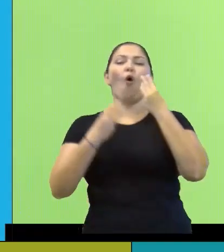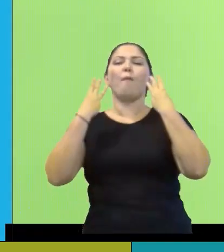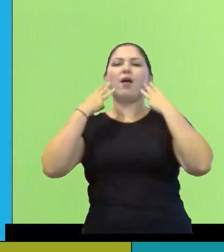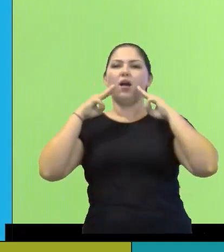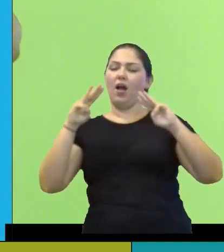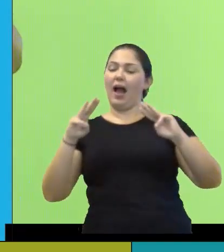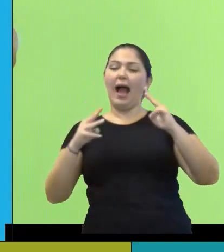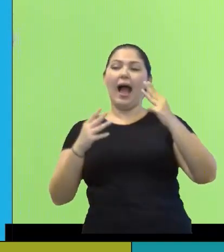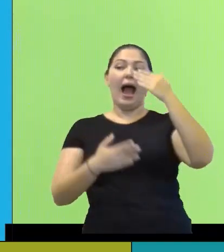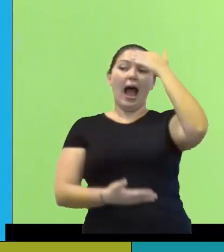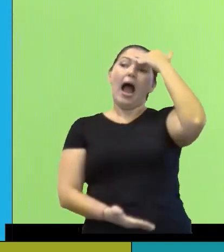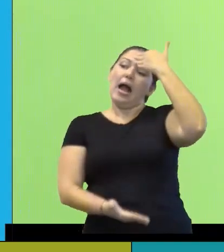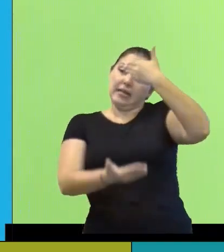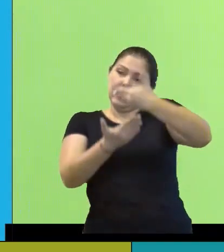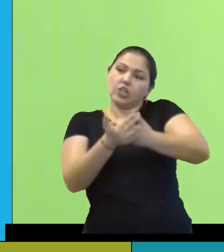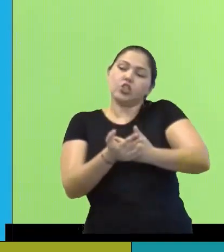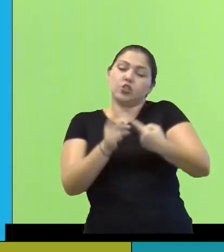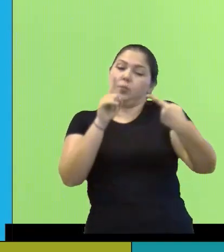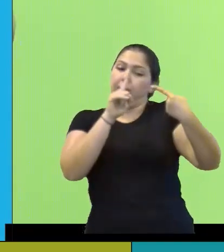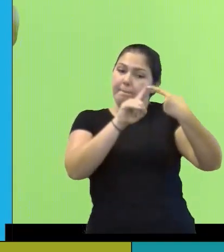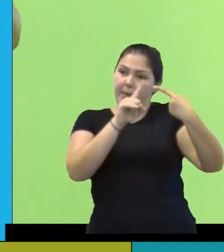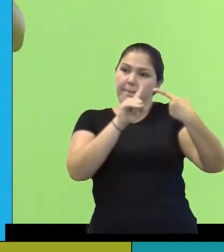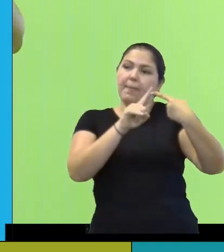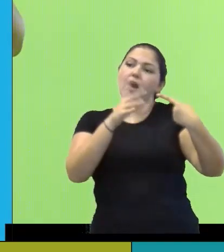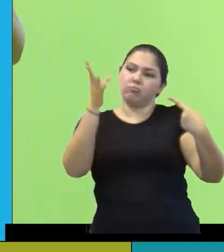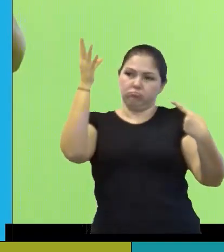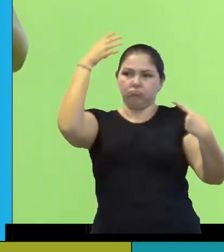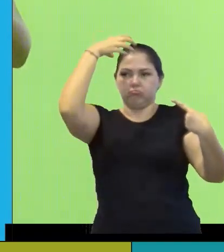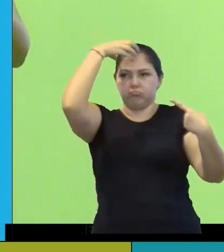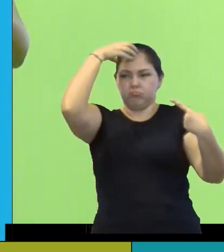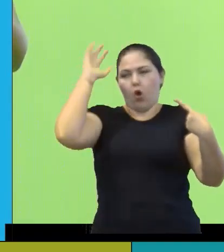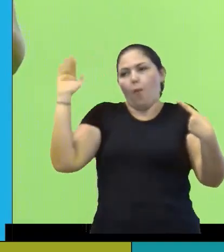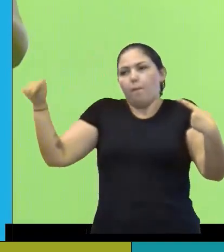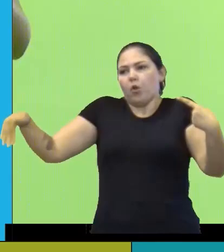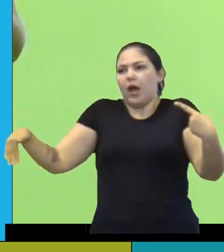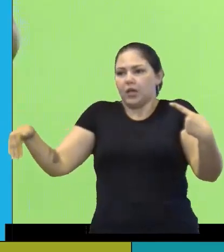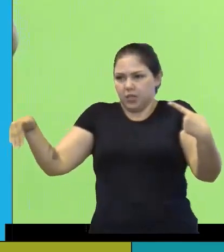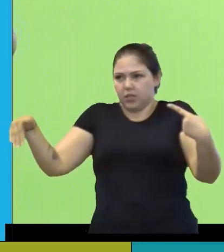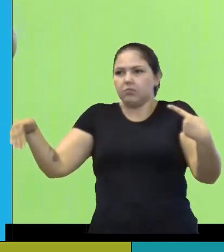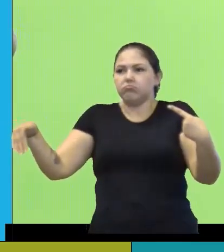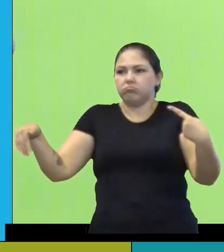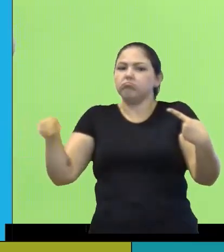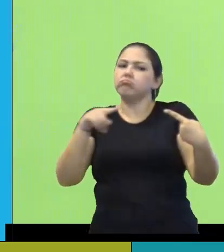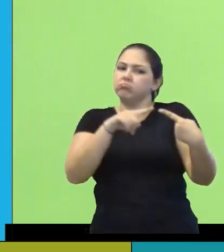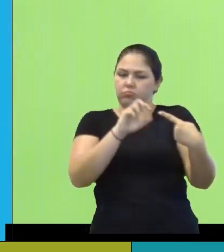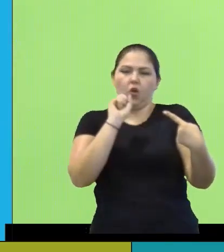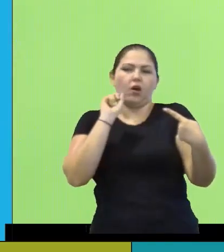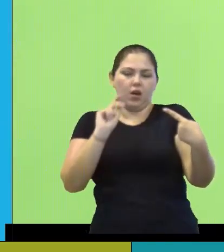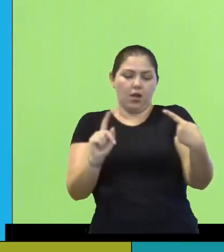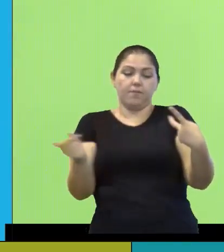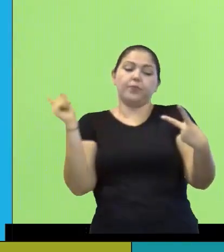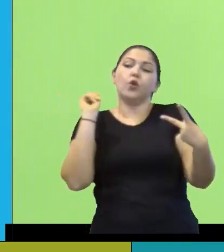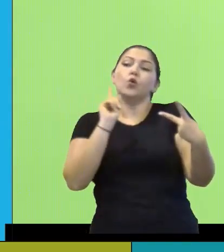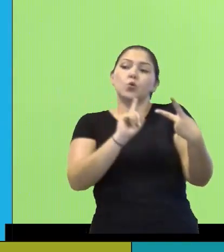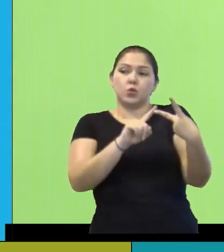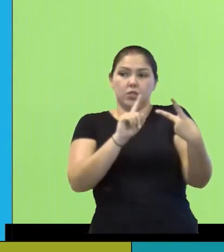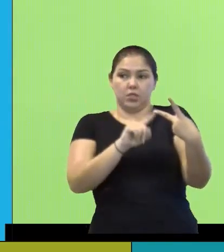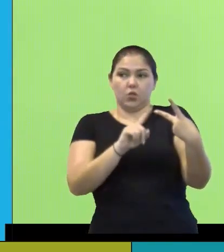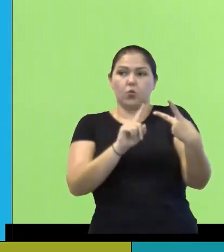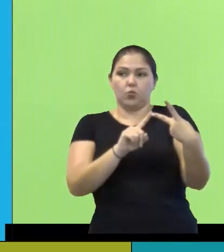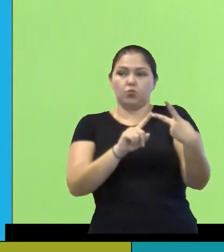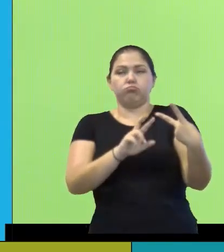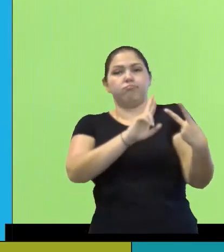modos de governo. Um, por considerar que era a única saída possível, e a outra, por considerar que era preciso